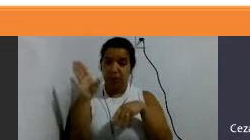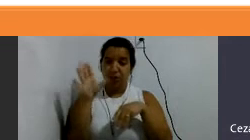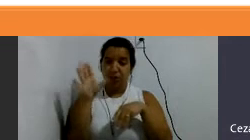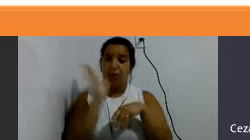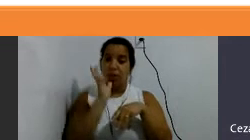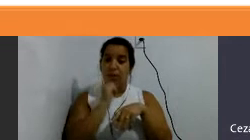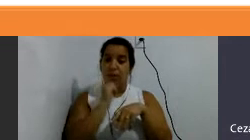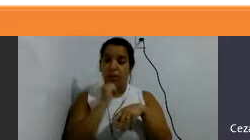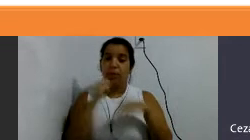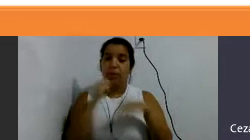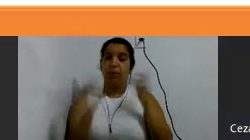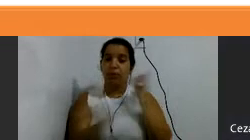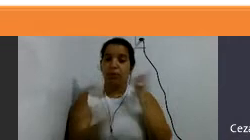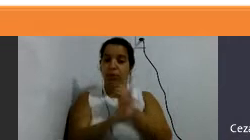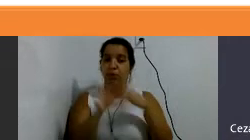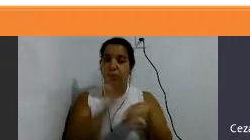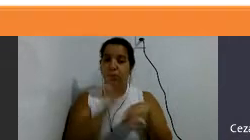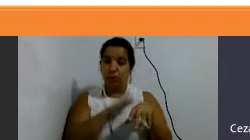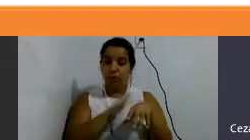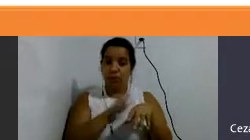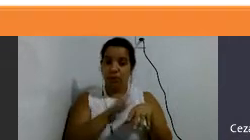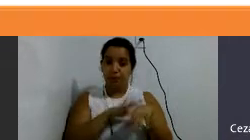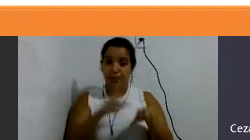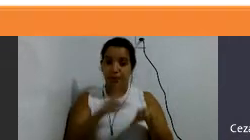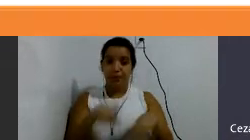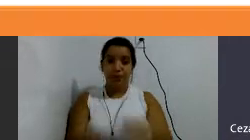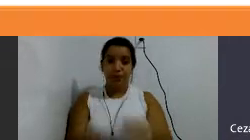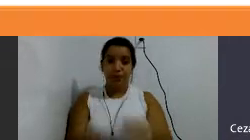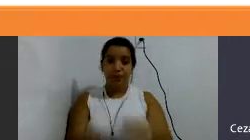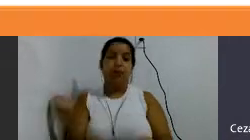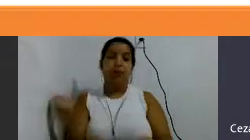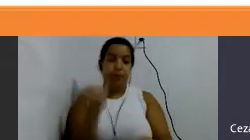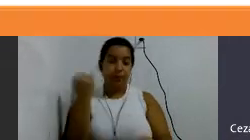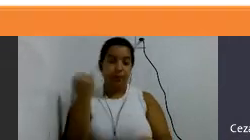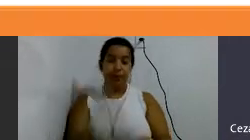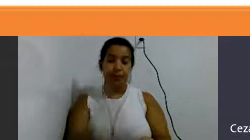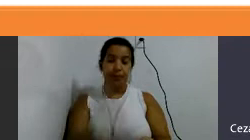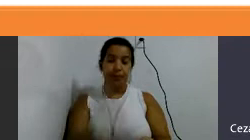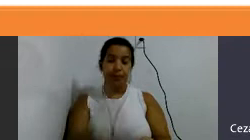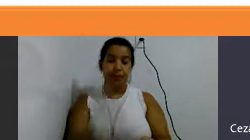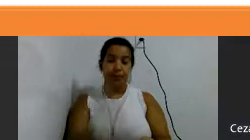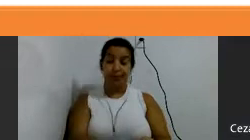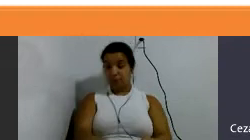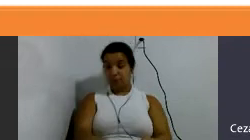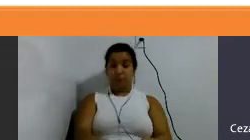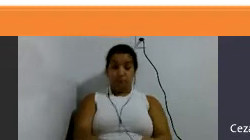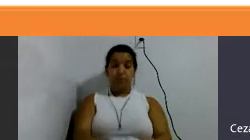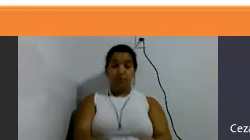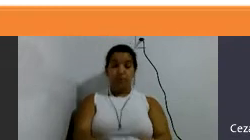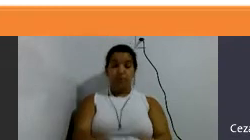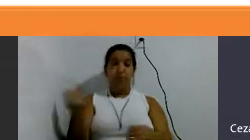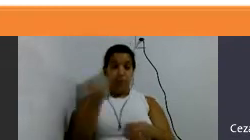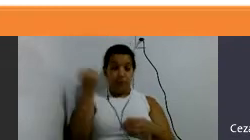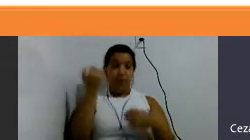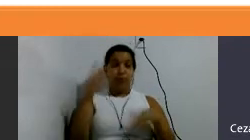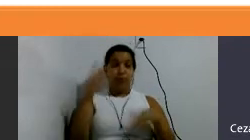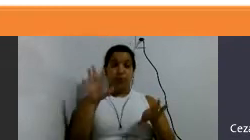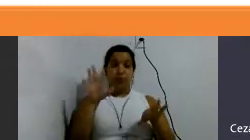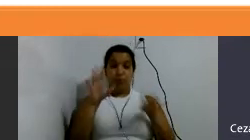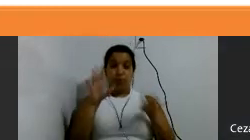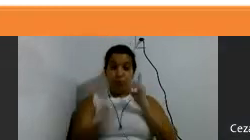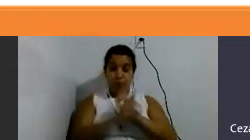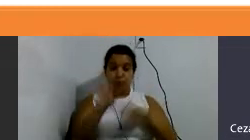demora do diagnóstico. Para vocês terem noção da importância do nosso papel no diagnóstico dessa